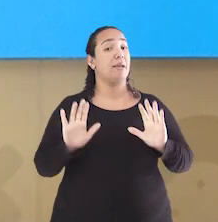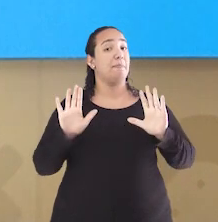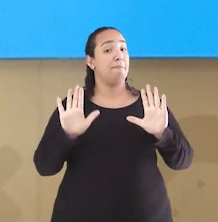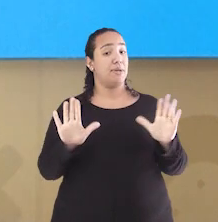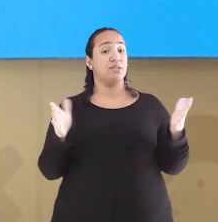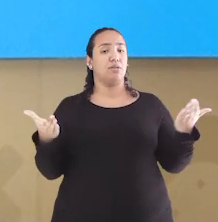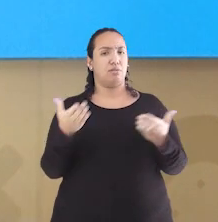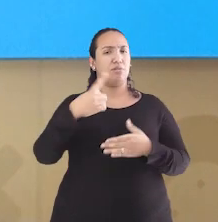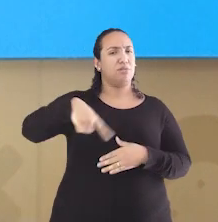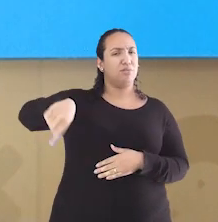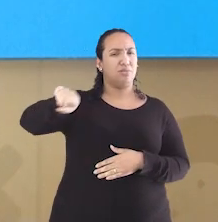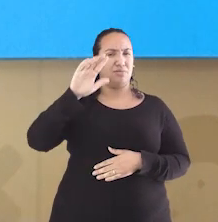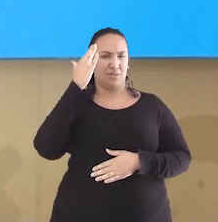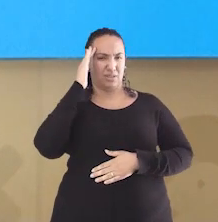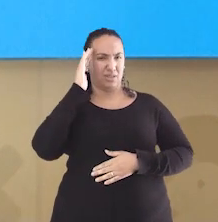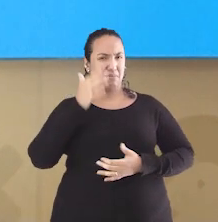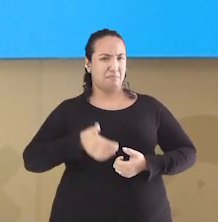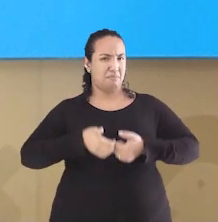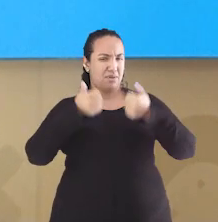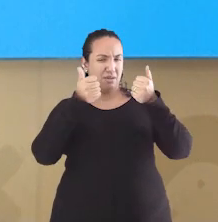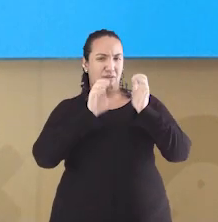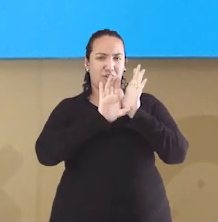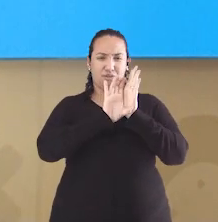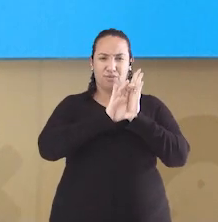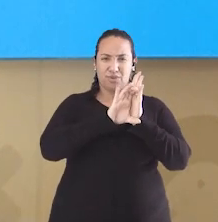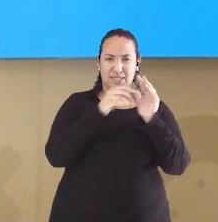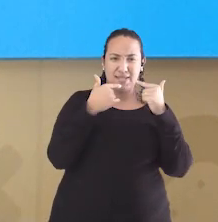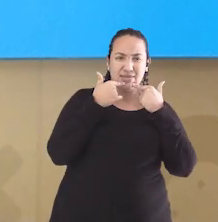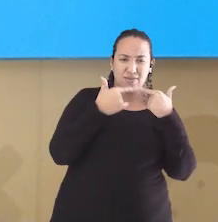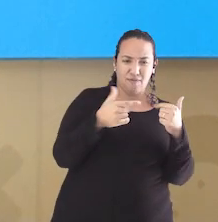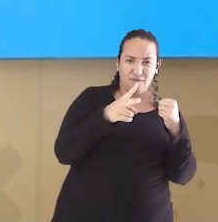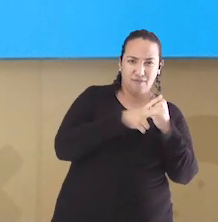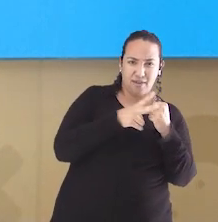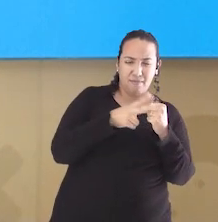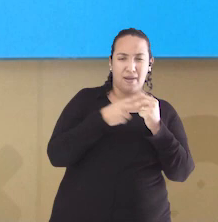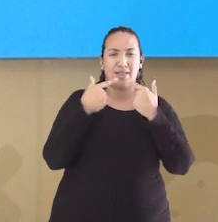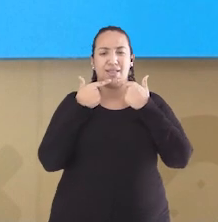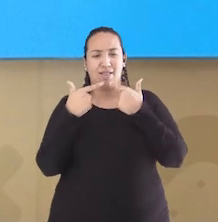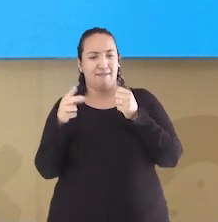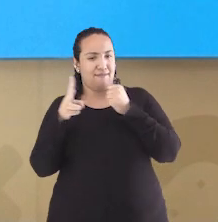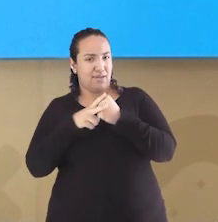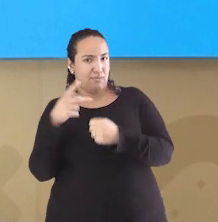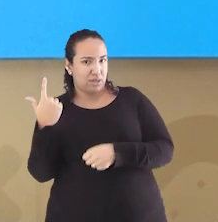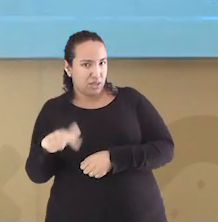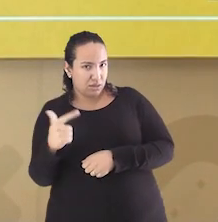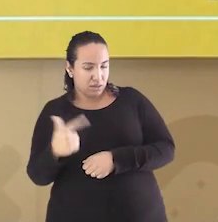Porém, vamos entender melhor os conceitos desses dois tipos de linguagem, verbal e não verbal?